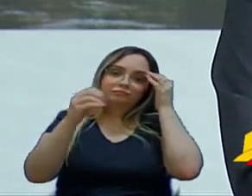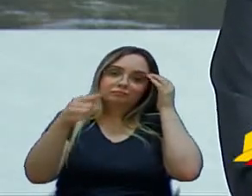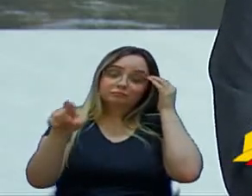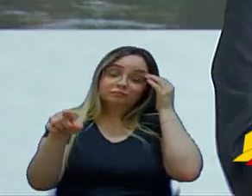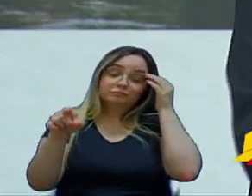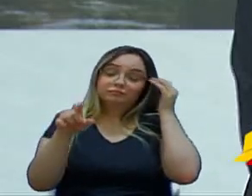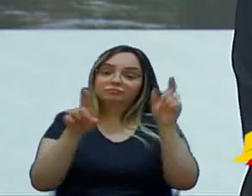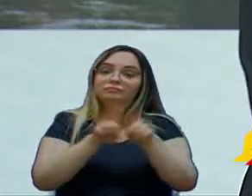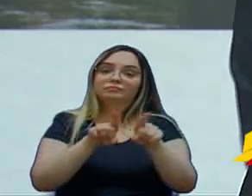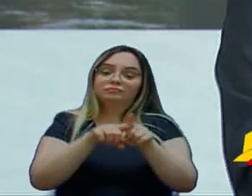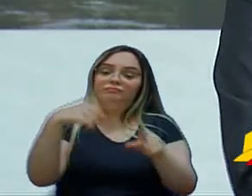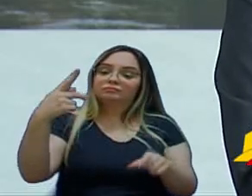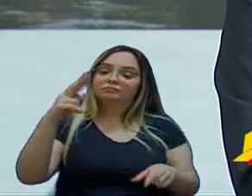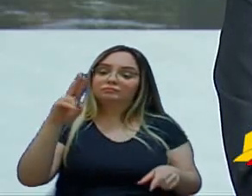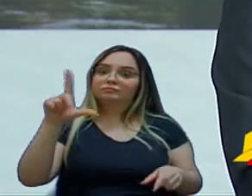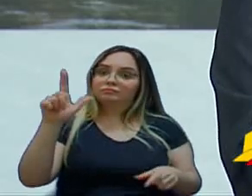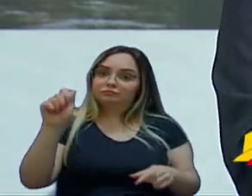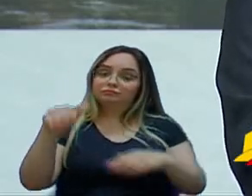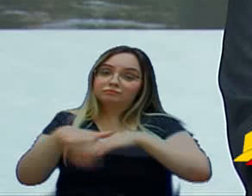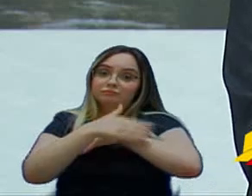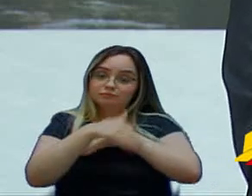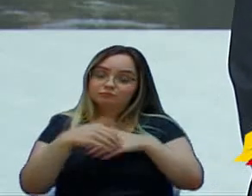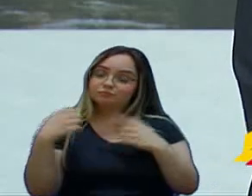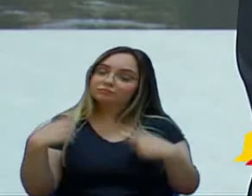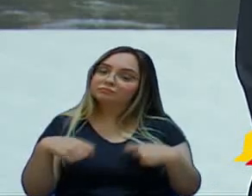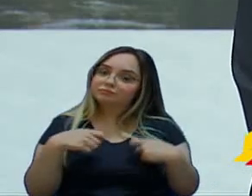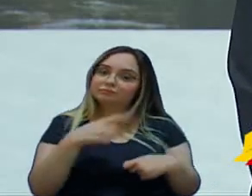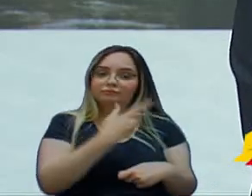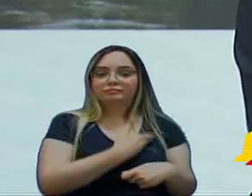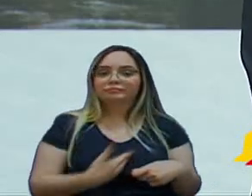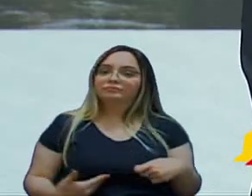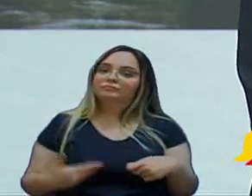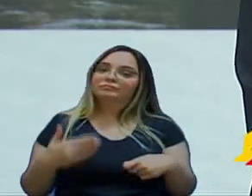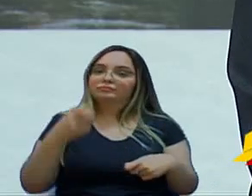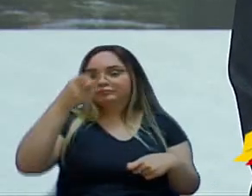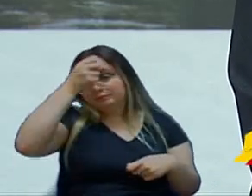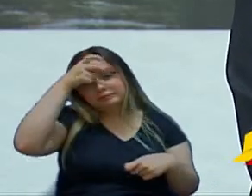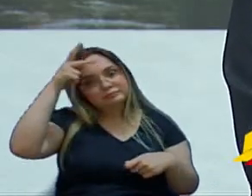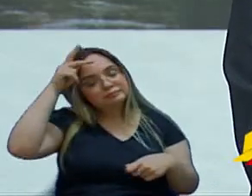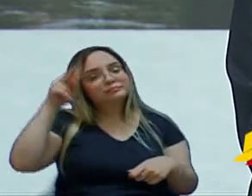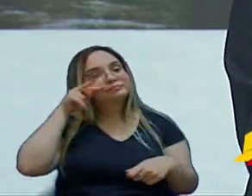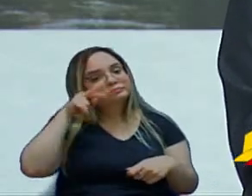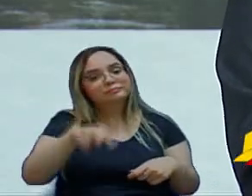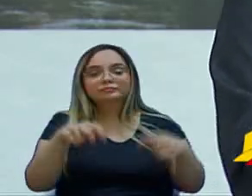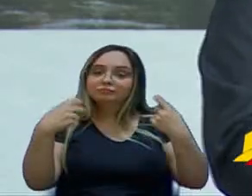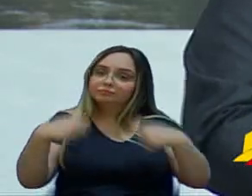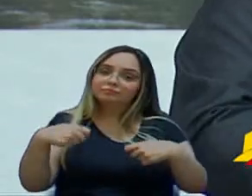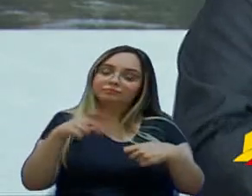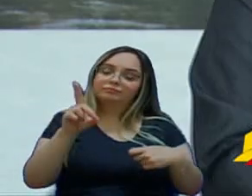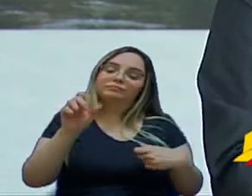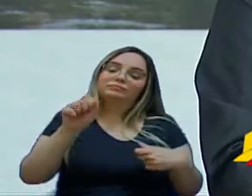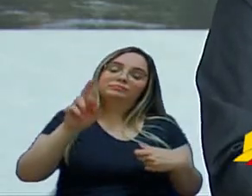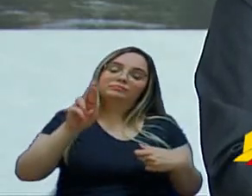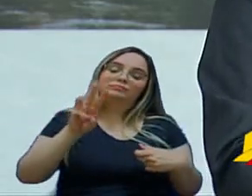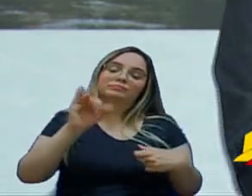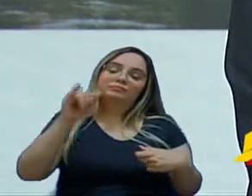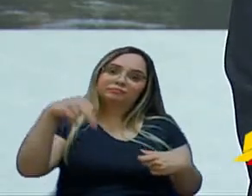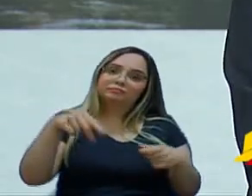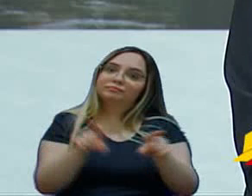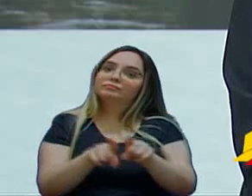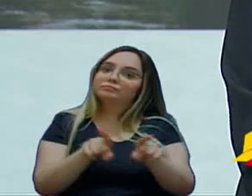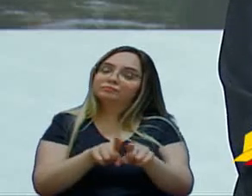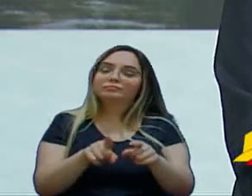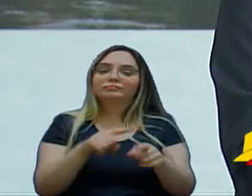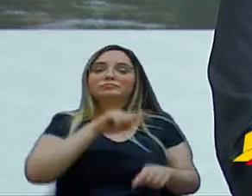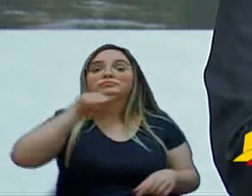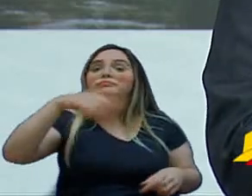Puga. Precisamos dessa atenção do Poder Executivo. Já falei com o Darwin, a população está, né, ansiosa